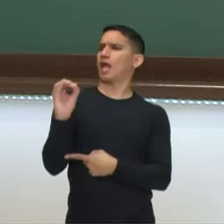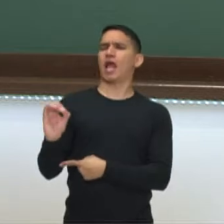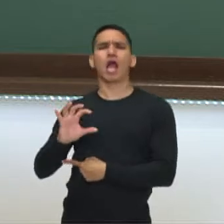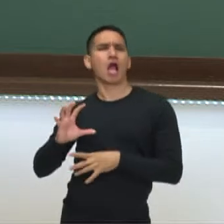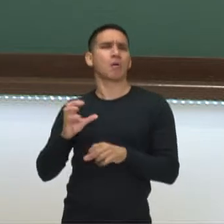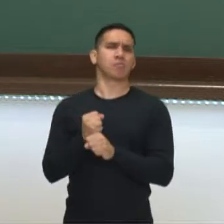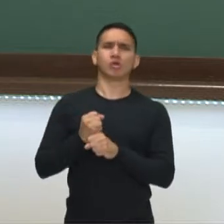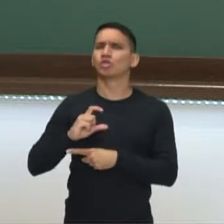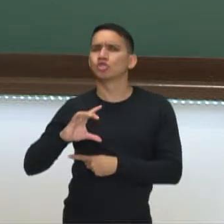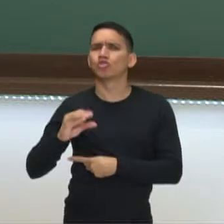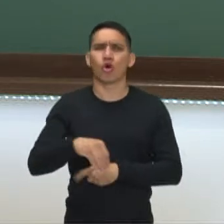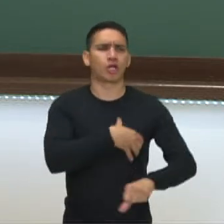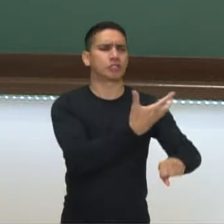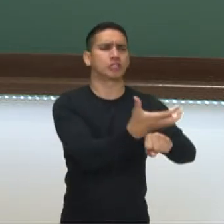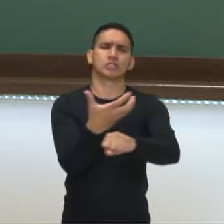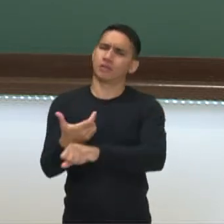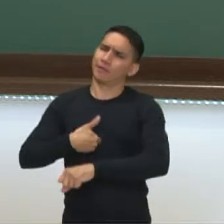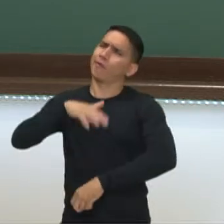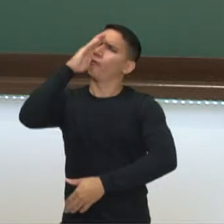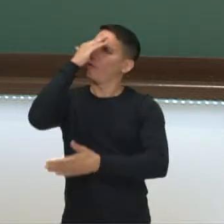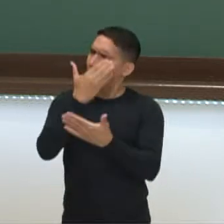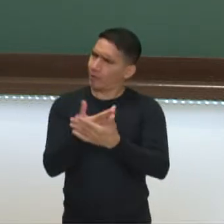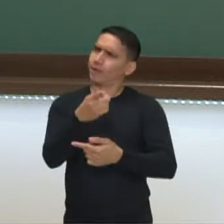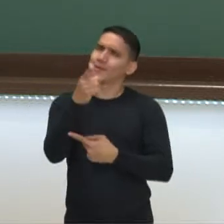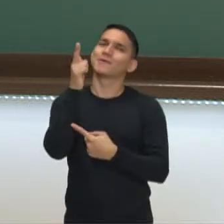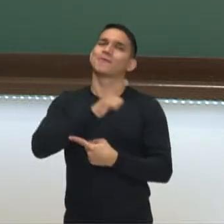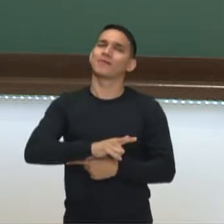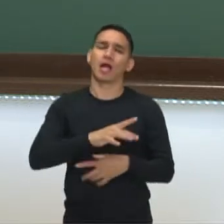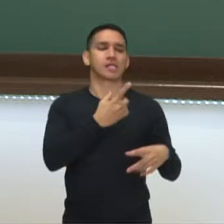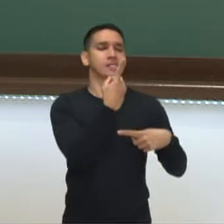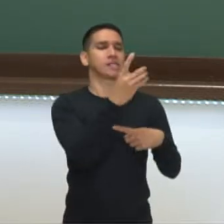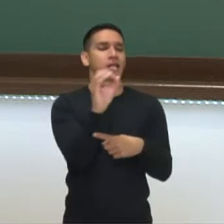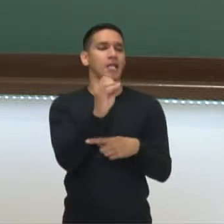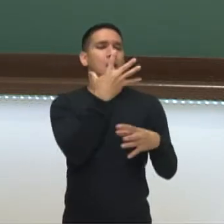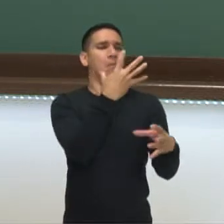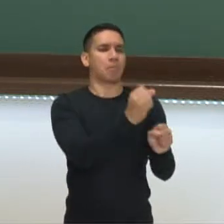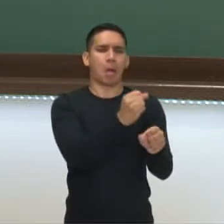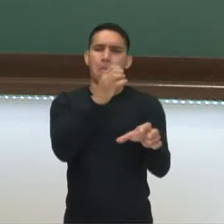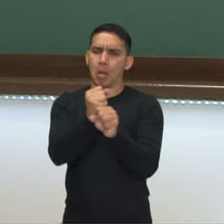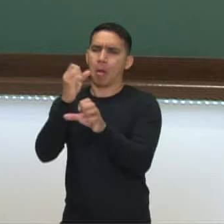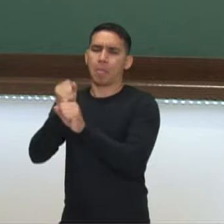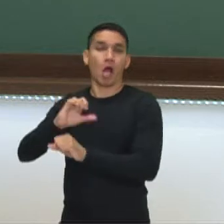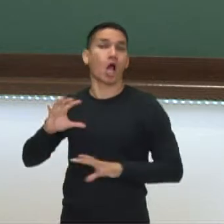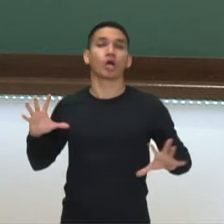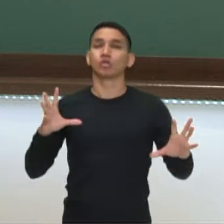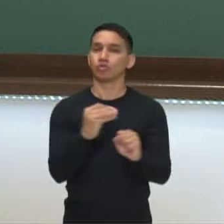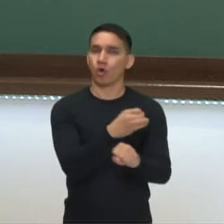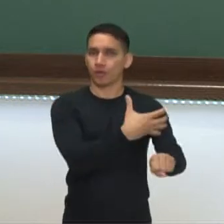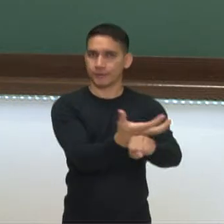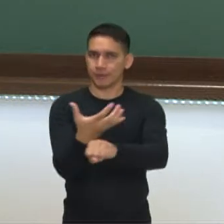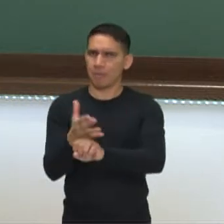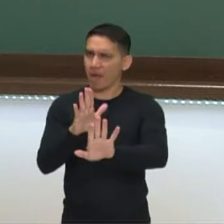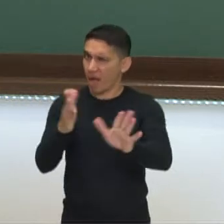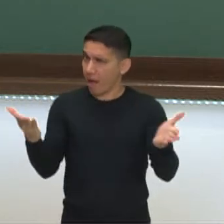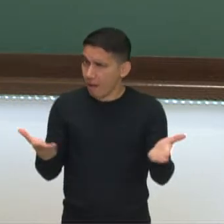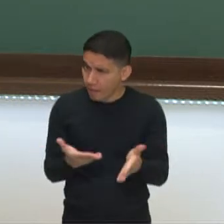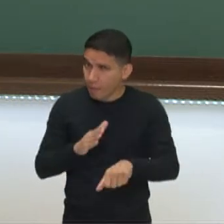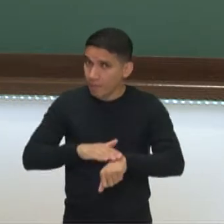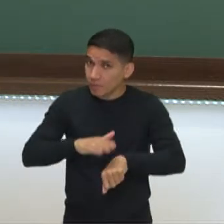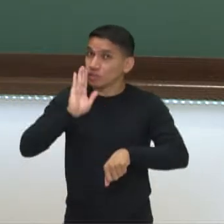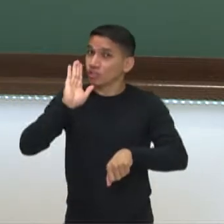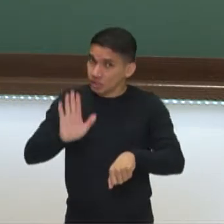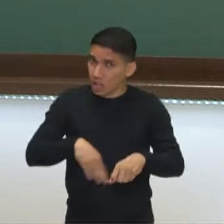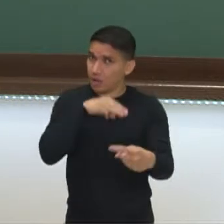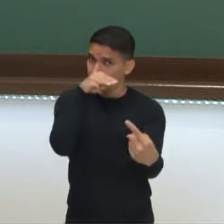tenho certeza que você tem capacidade de tirar 100 em todas as disciplinas. Mas será que neste momento agora você já vai estabelecer isso